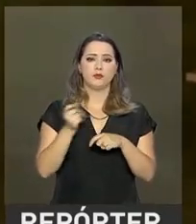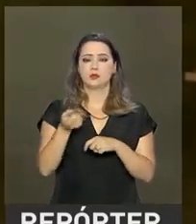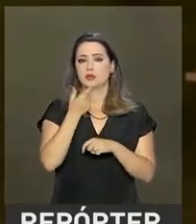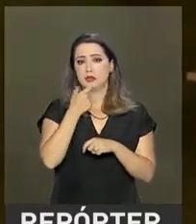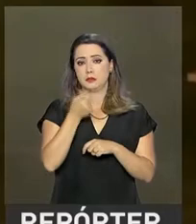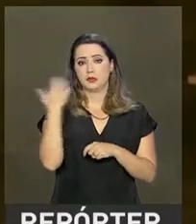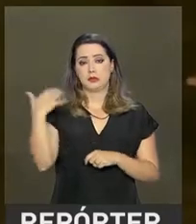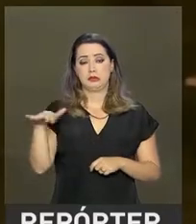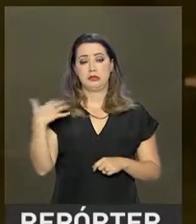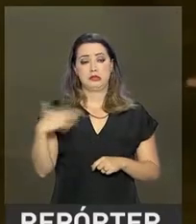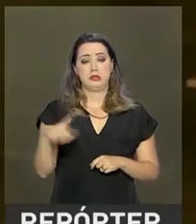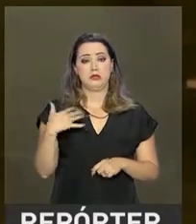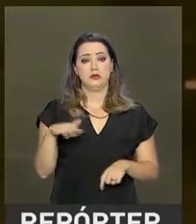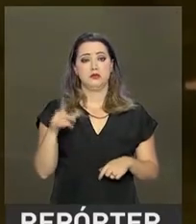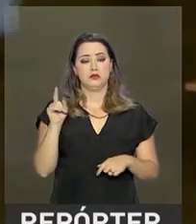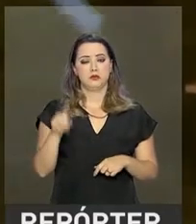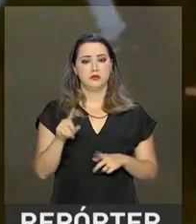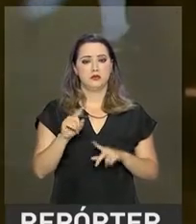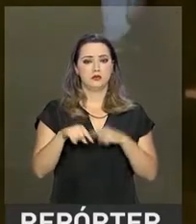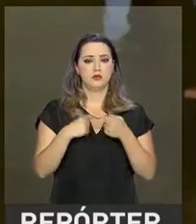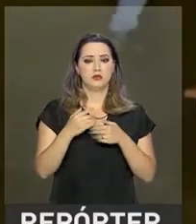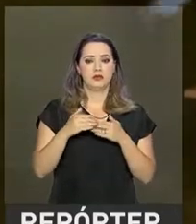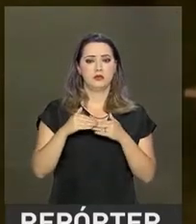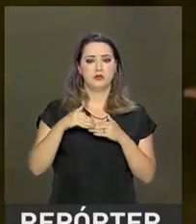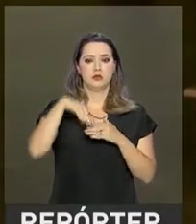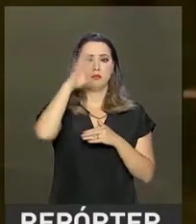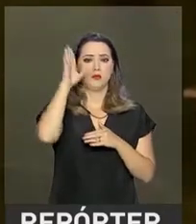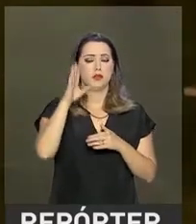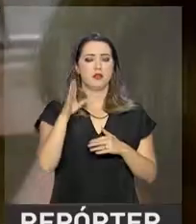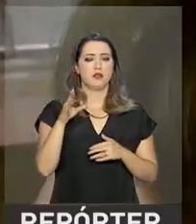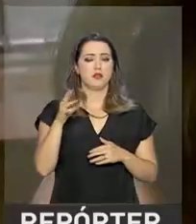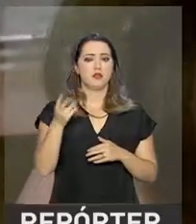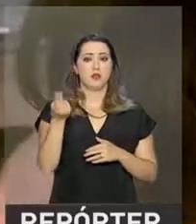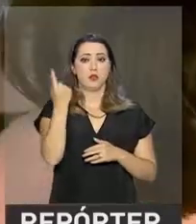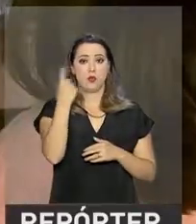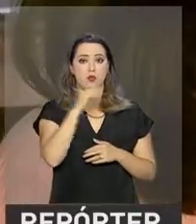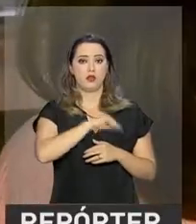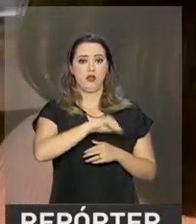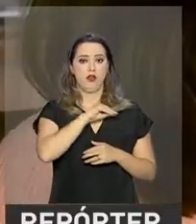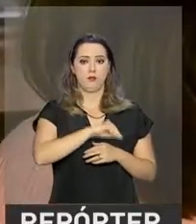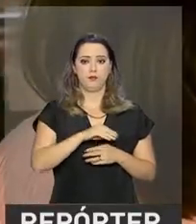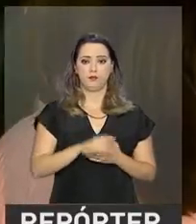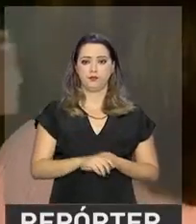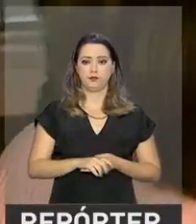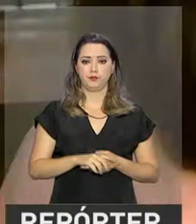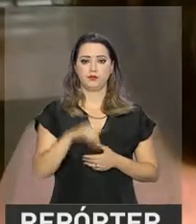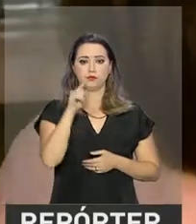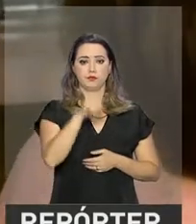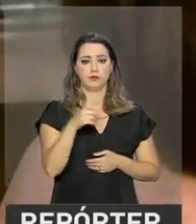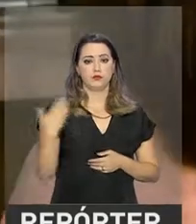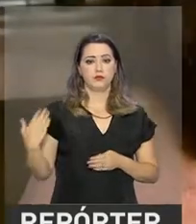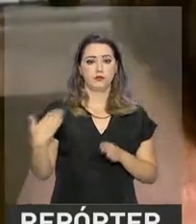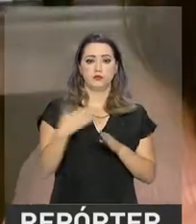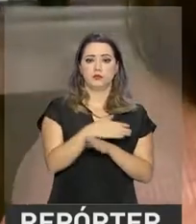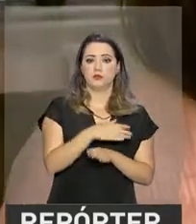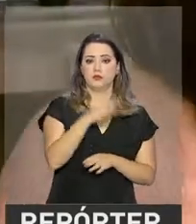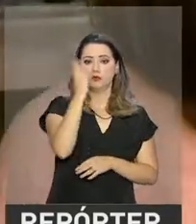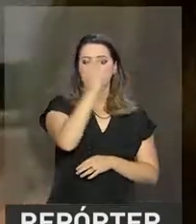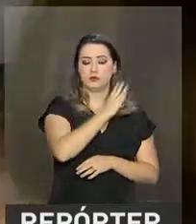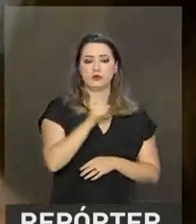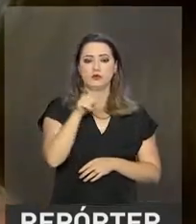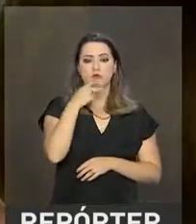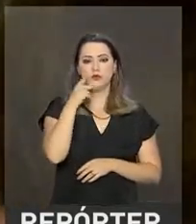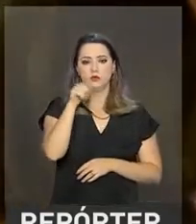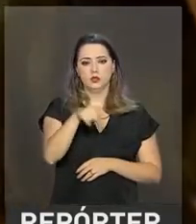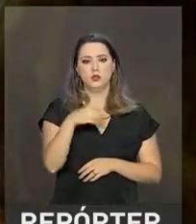na farmácia quando consegue passa do sul do salário mínimo estefânia deixou a venezuela e veio com cláudio brasil ela